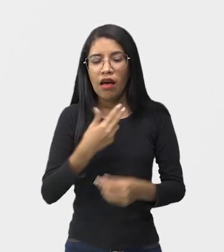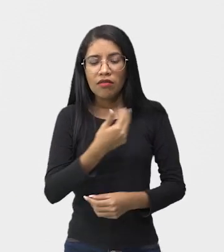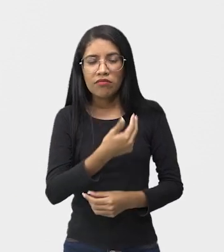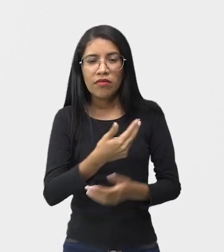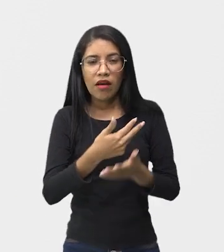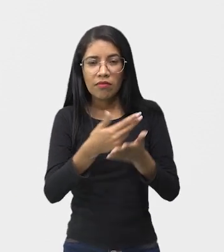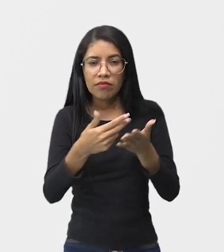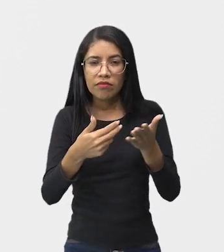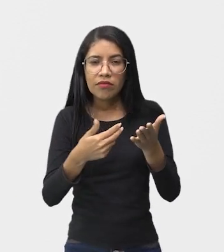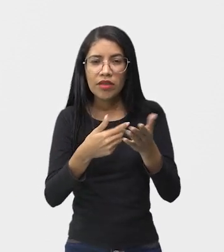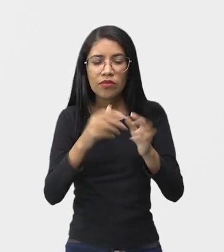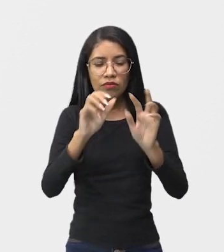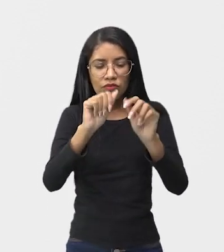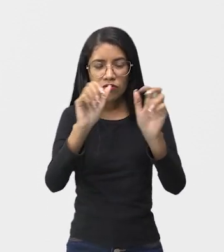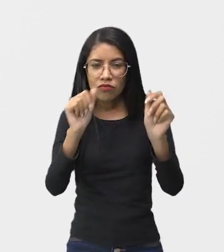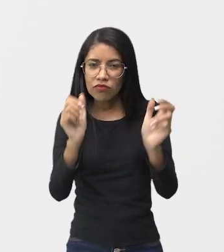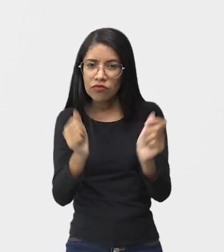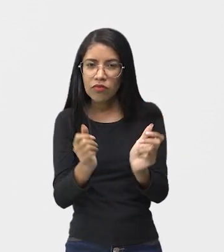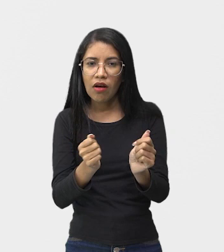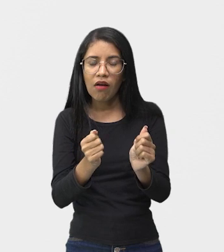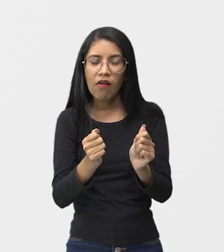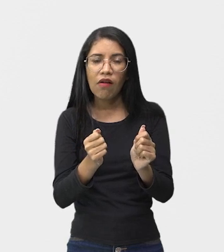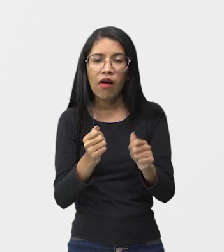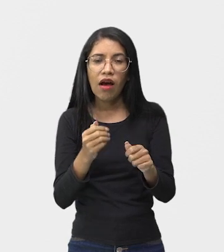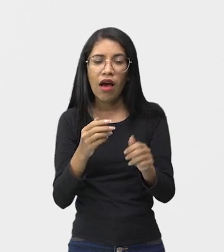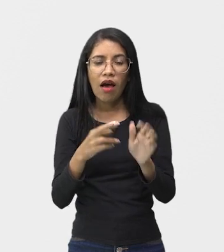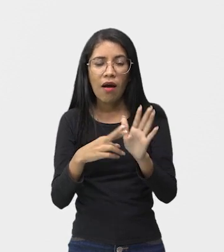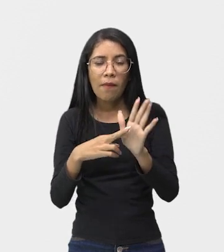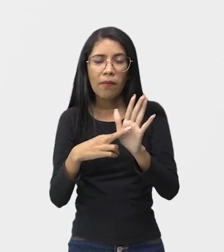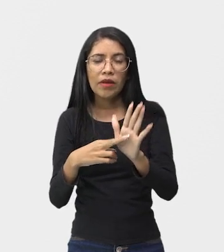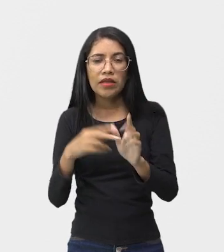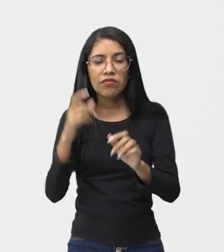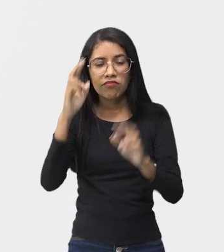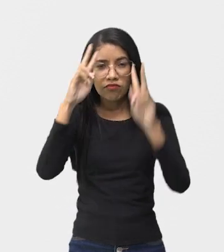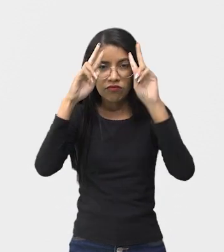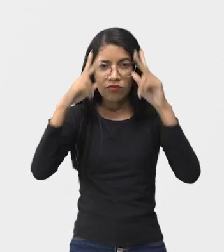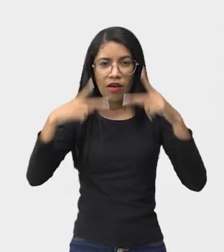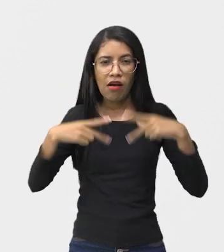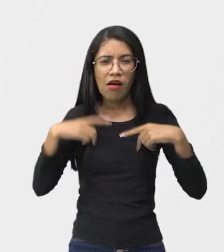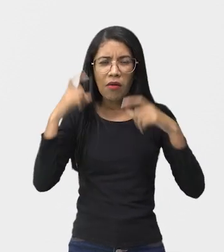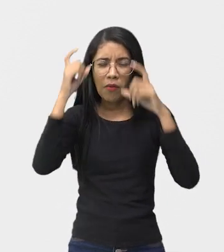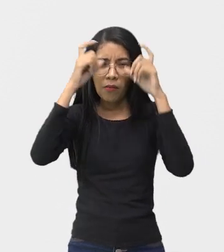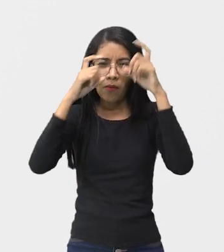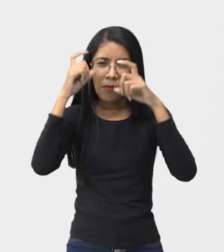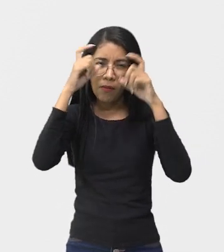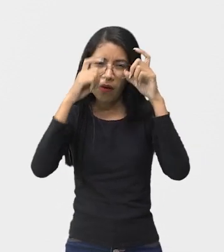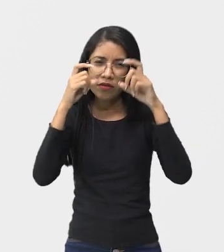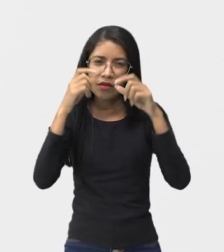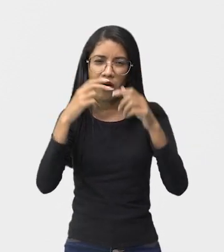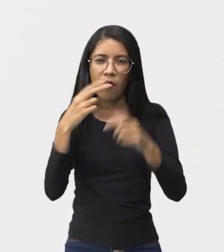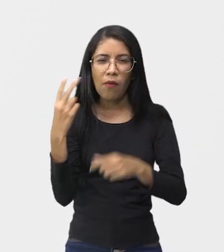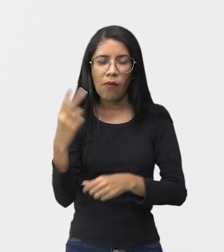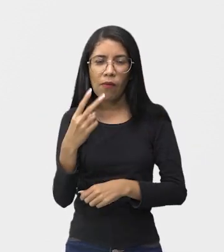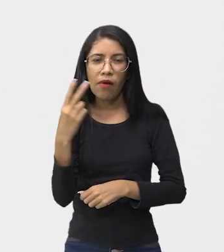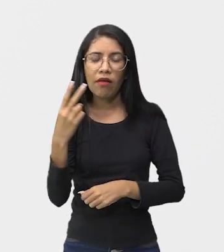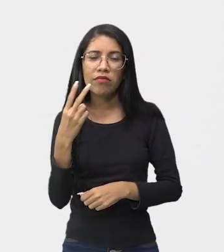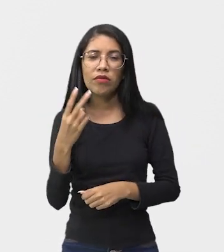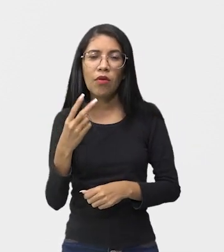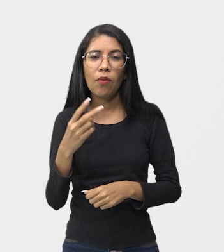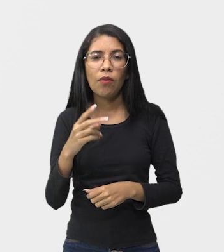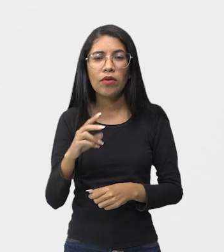pinturas, assim como nas esculturas, a presença da figura humana identifica preocupação com os valores